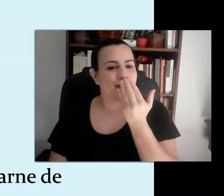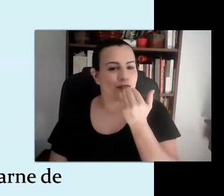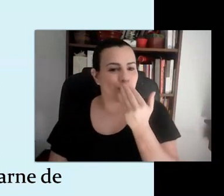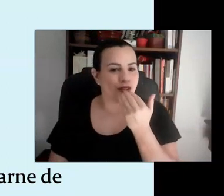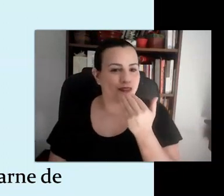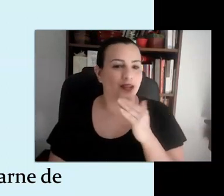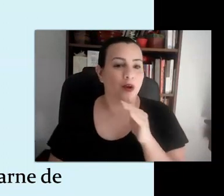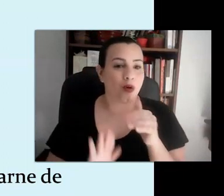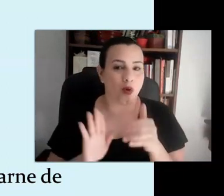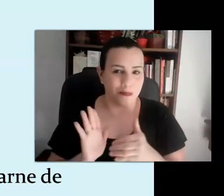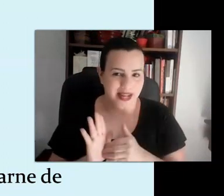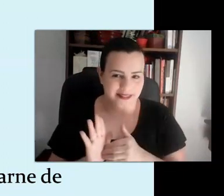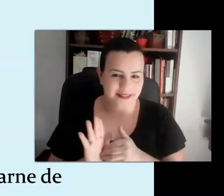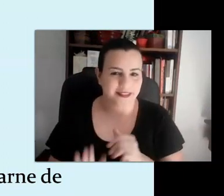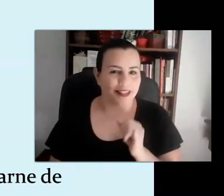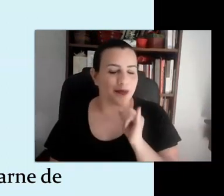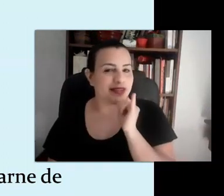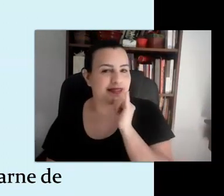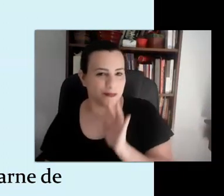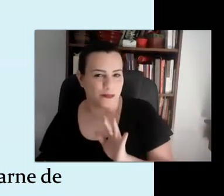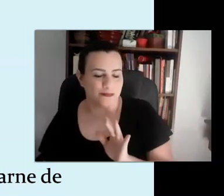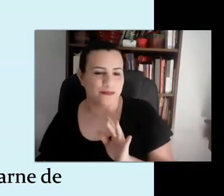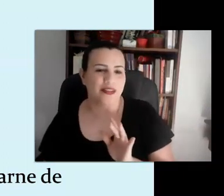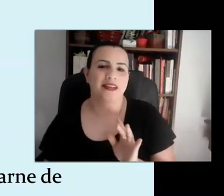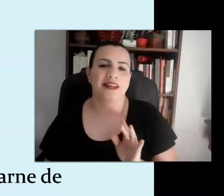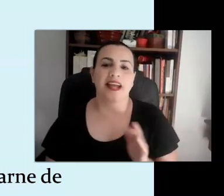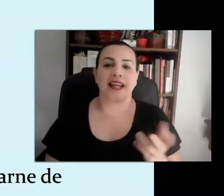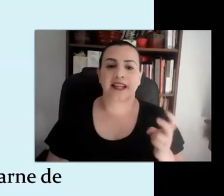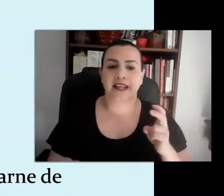3 refeições completas. Então, um exemplo,